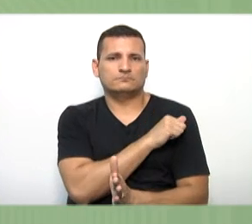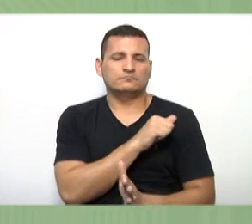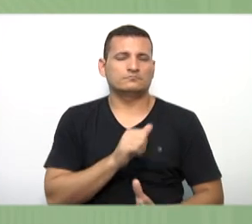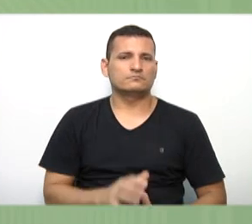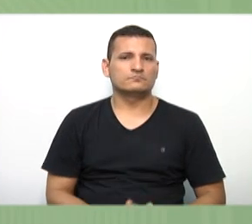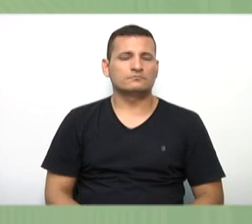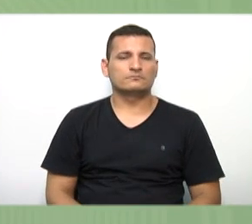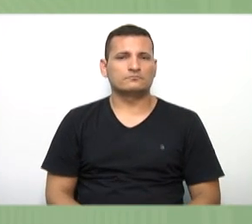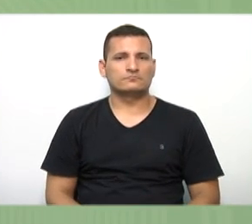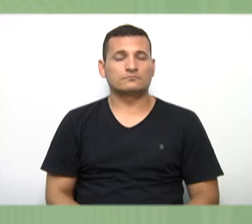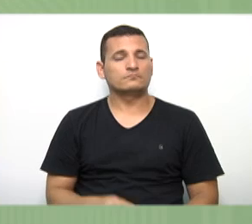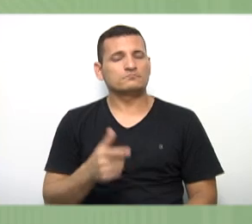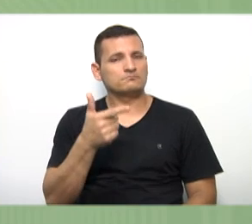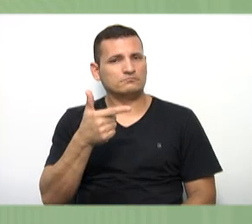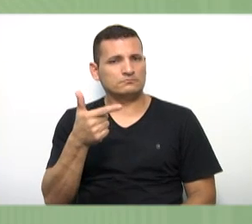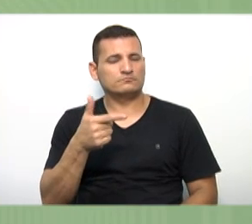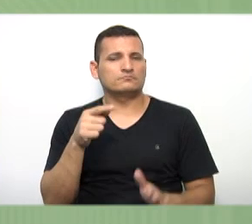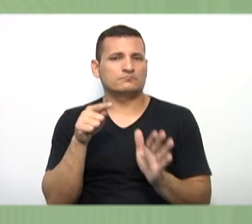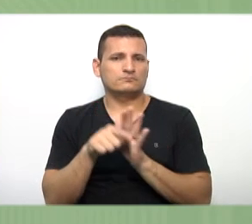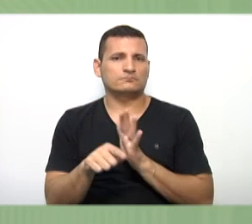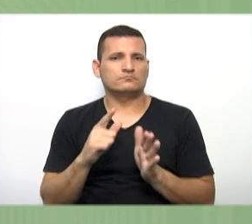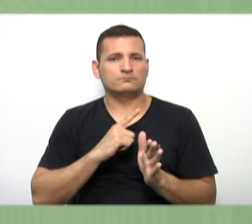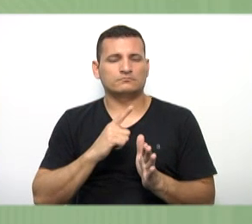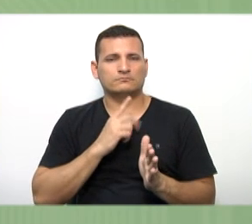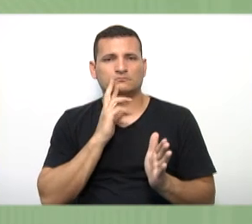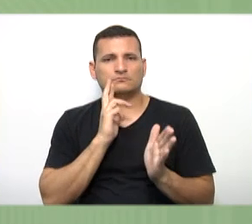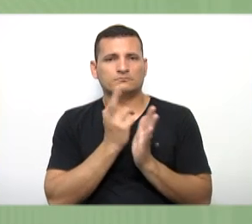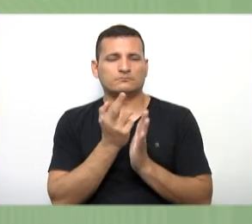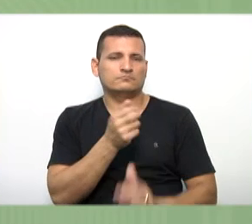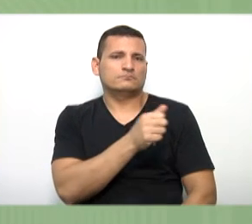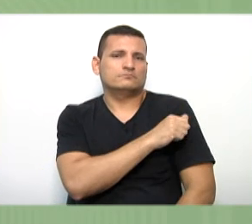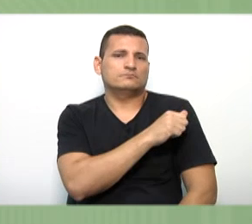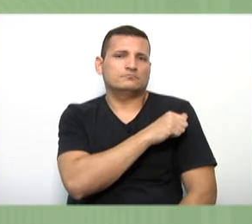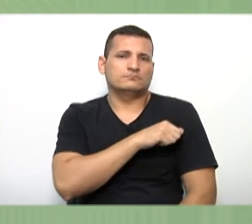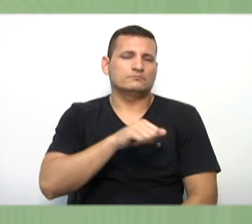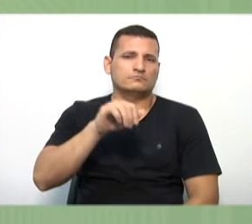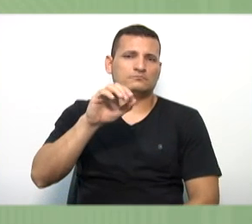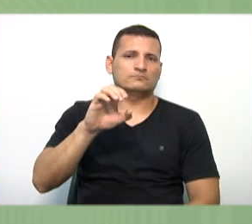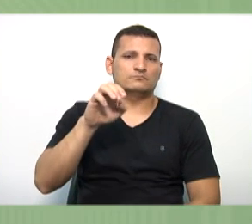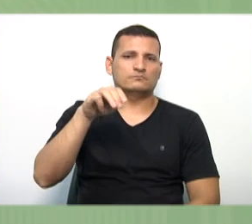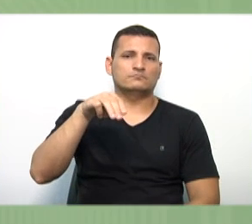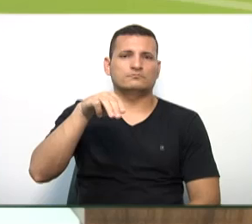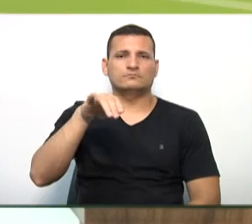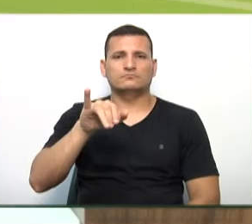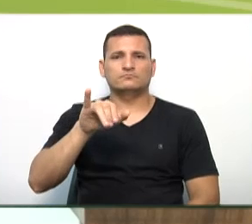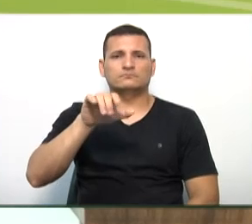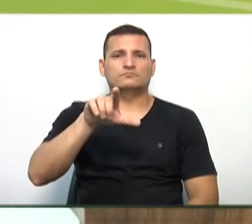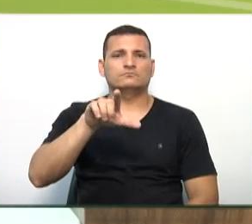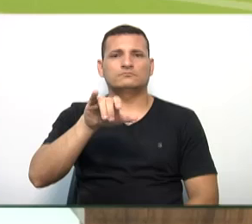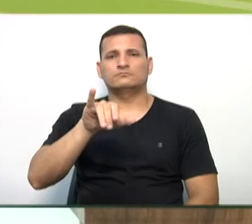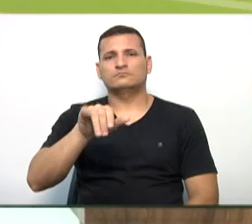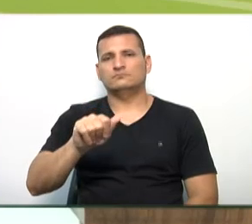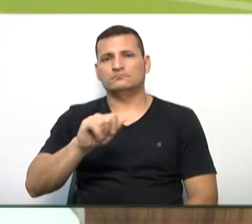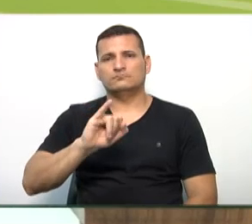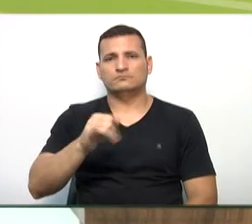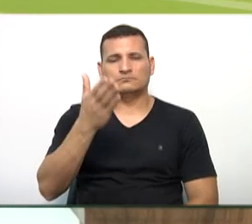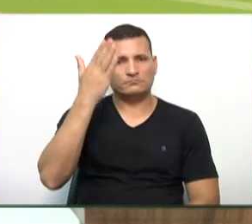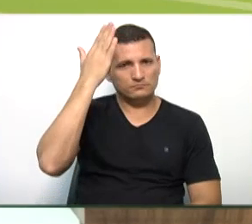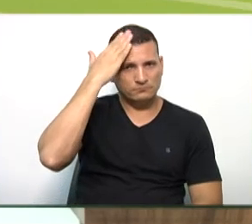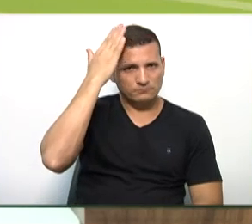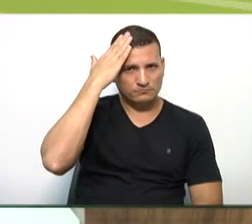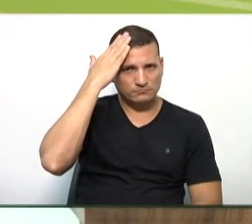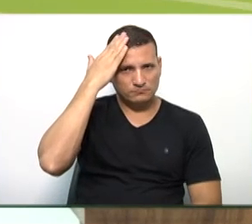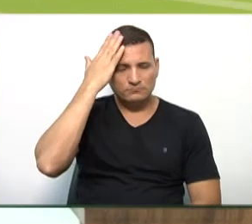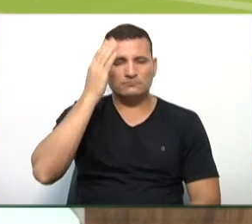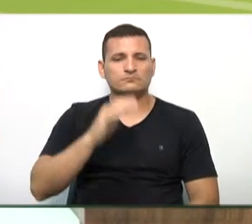Na segunda pergunta, nós temos a resposta da aluna Emília, de Paraná, aluna da professora Josileide também, que